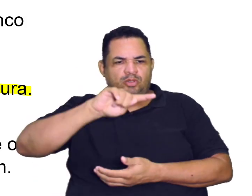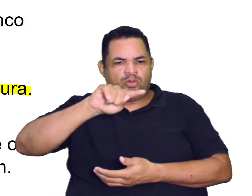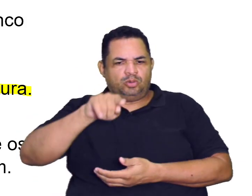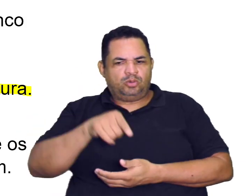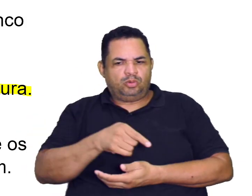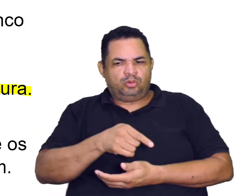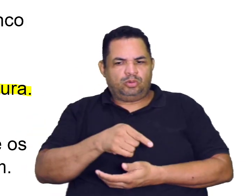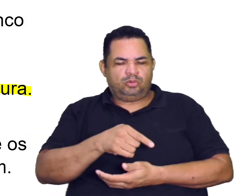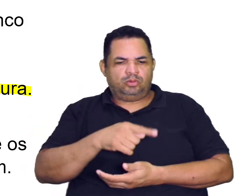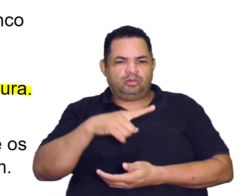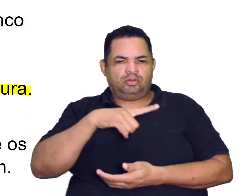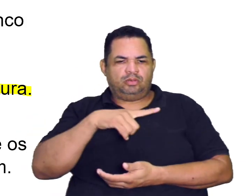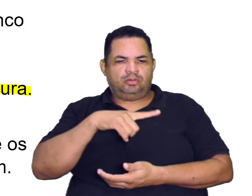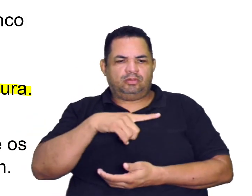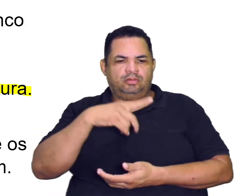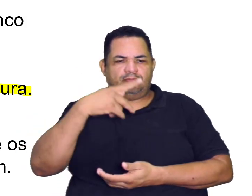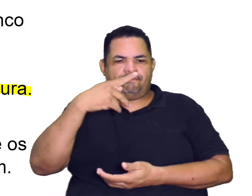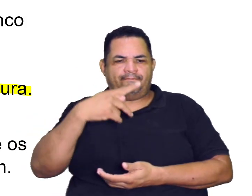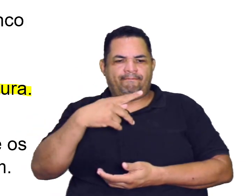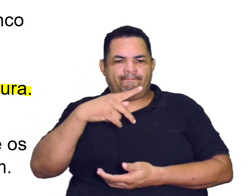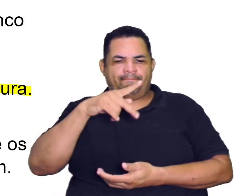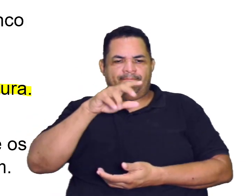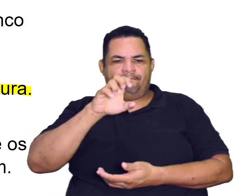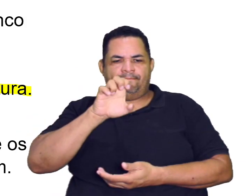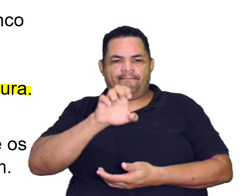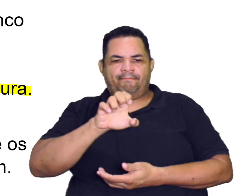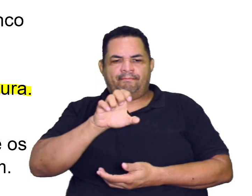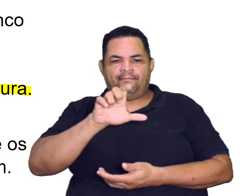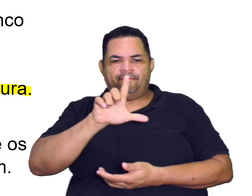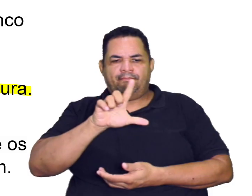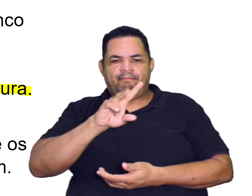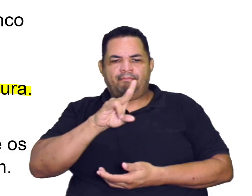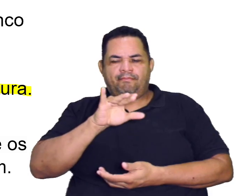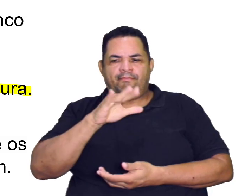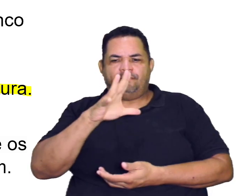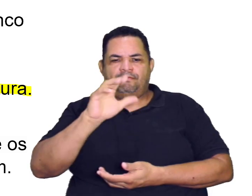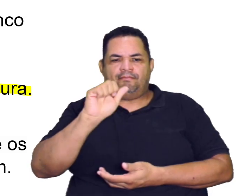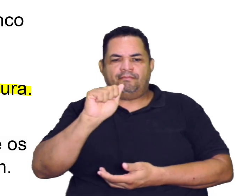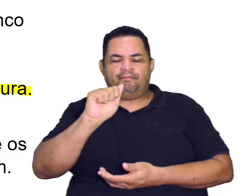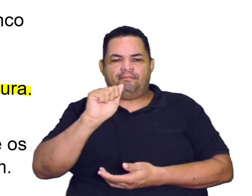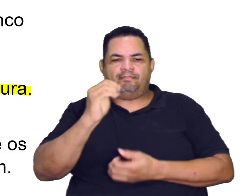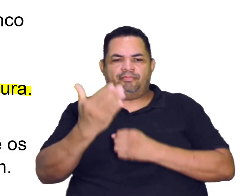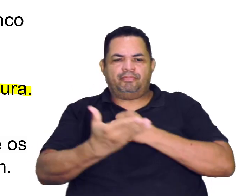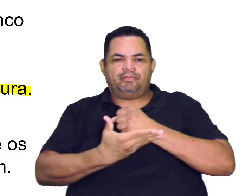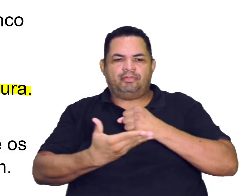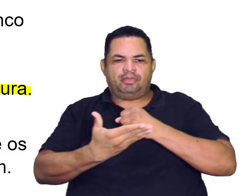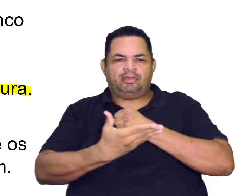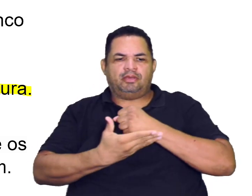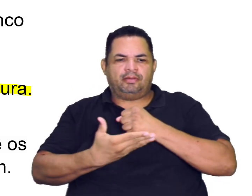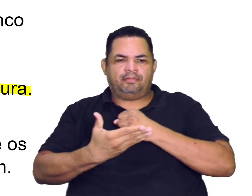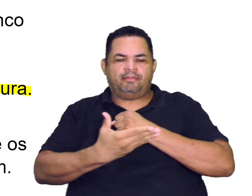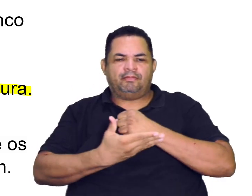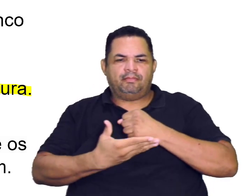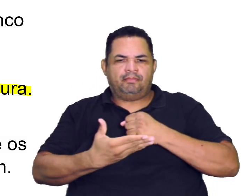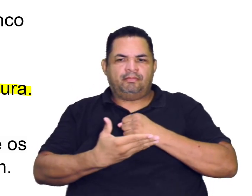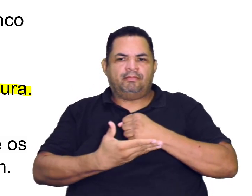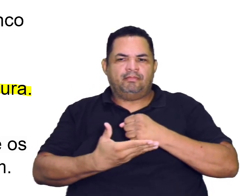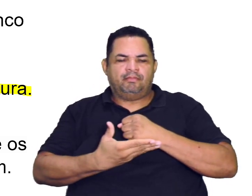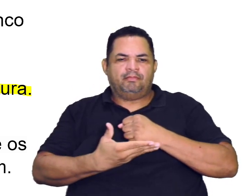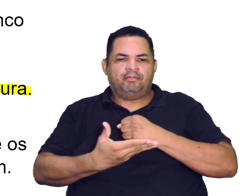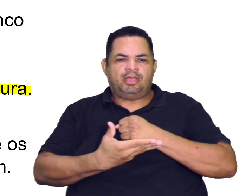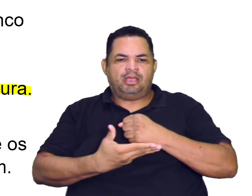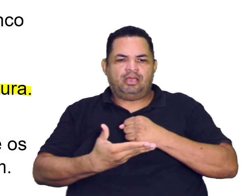aqui da nossa coluna, a gente tem a coluna pélvica, né? A pelve aí. E ela é a base da nossa coluna,